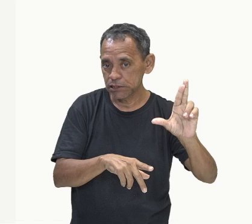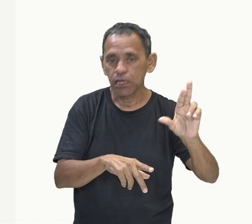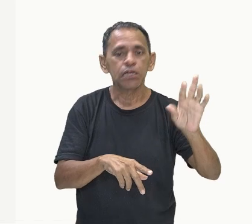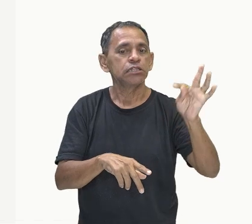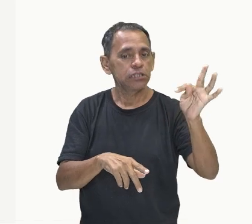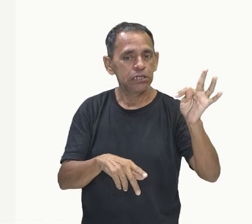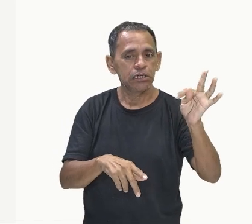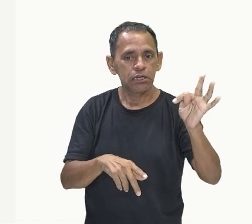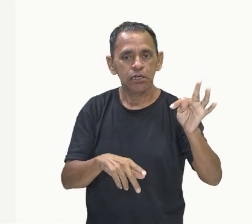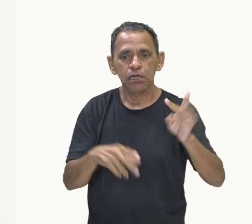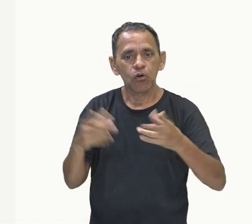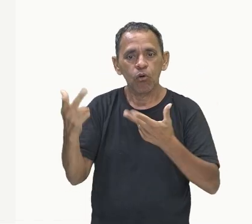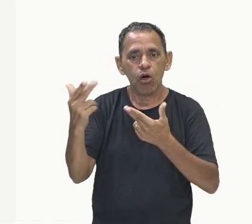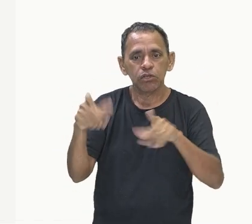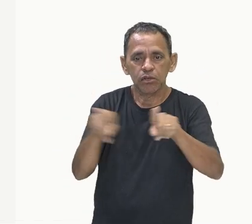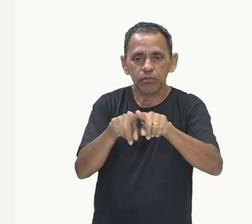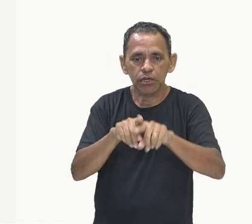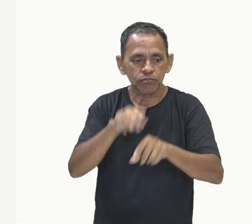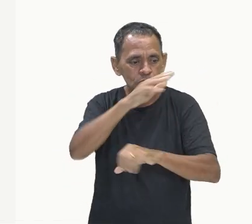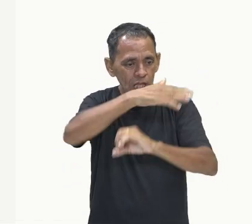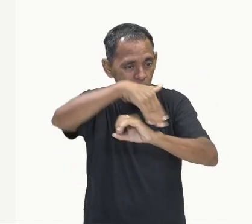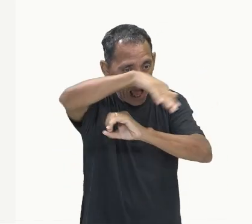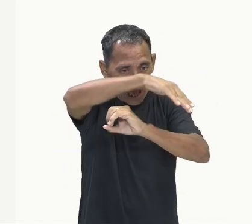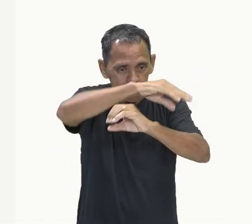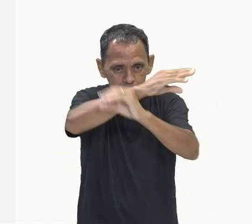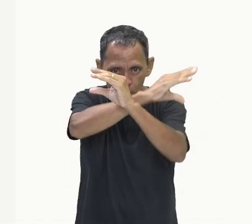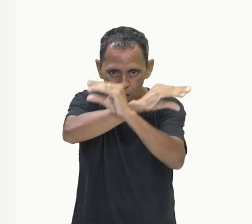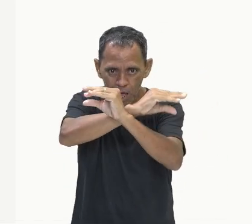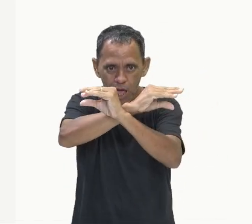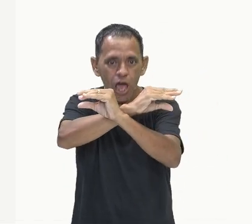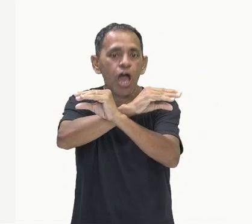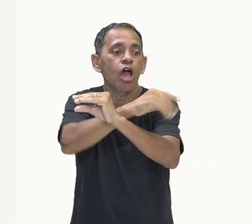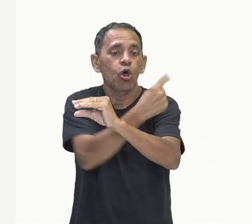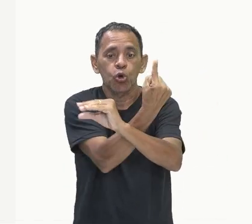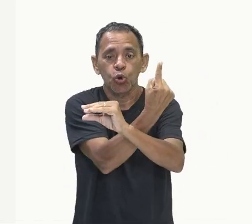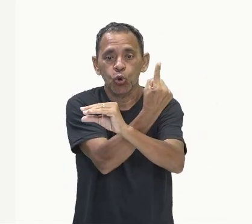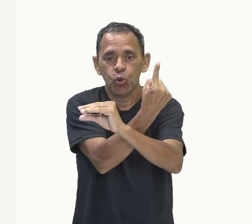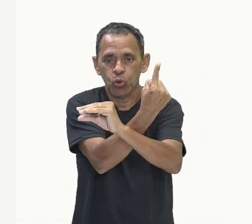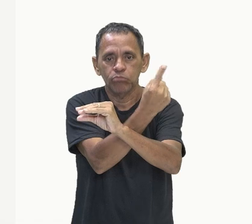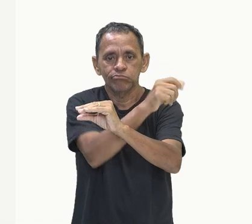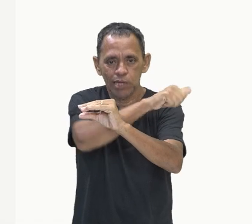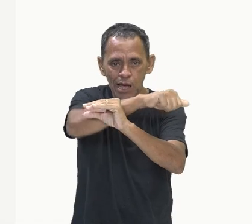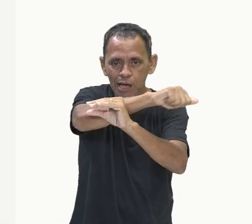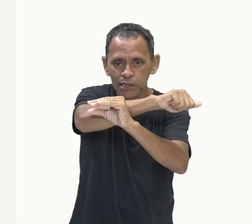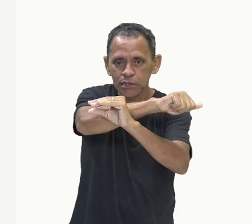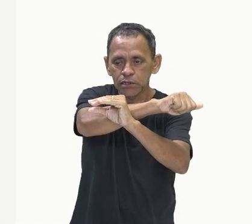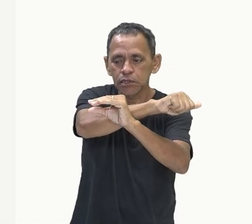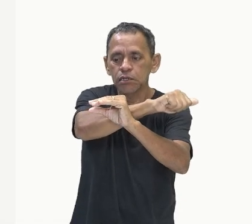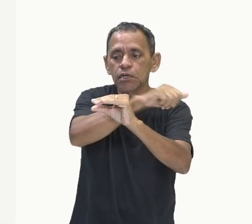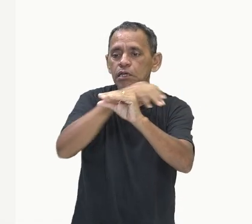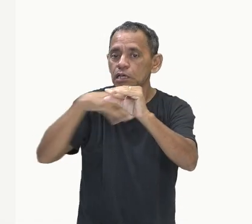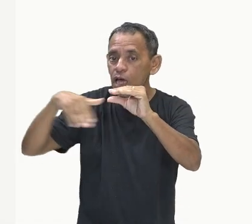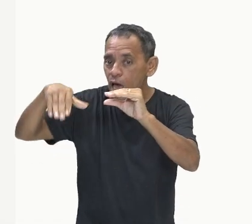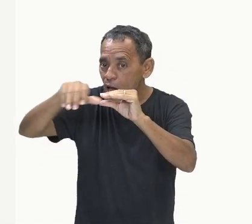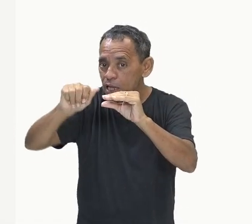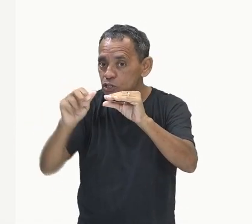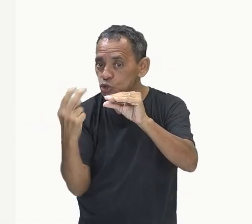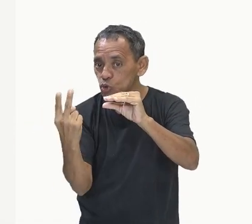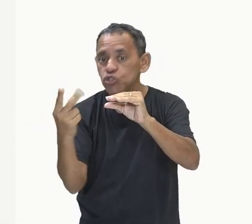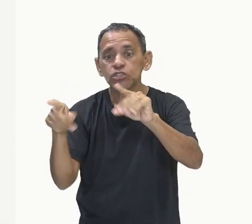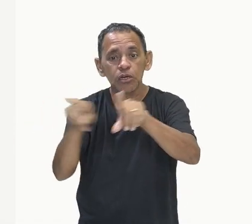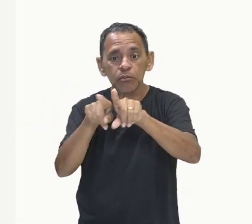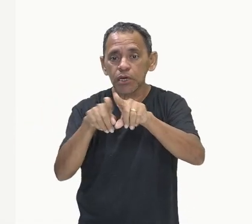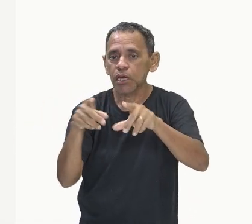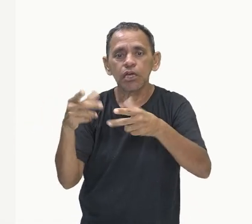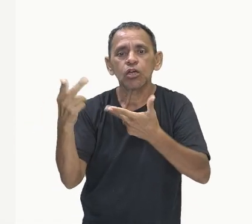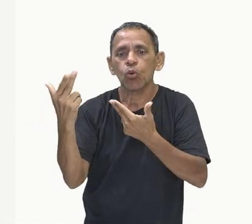área 2. A segunda lei de Kepler diz que essas áreas são idênticas. A área 1 e a área 2